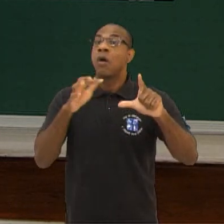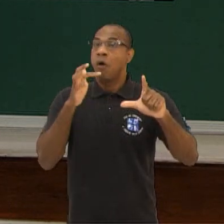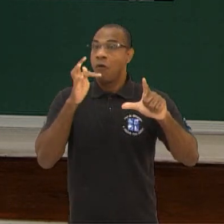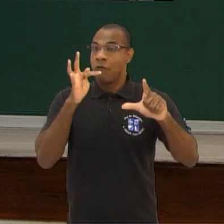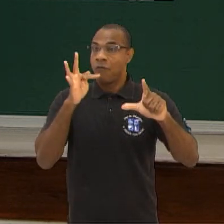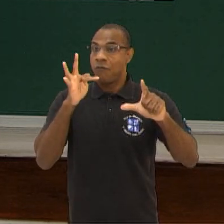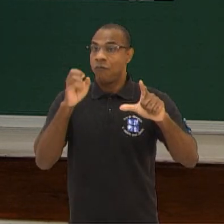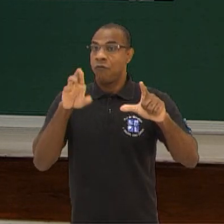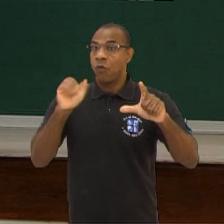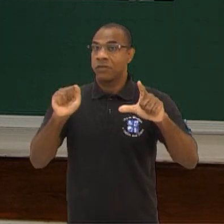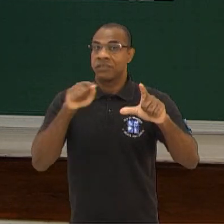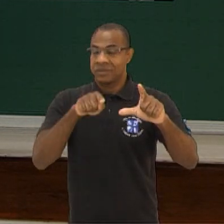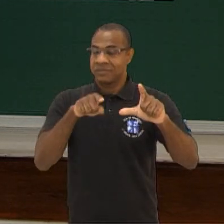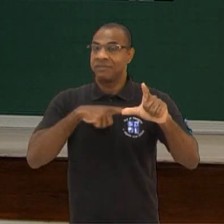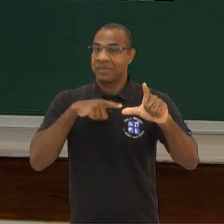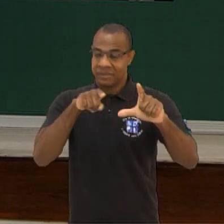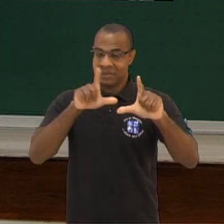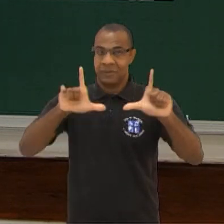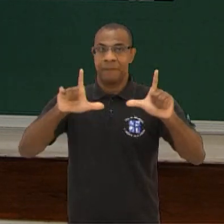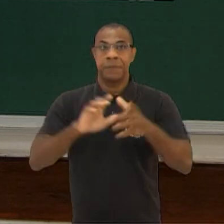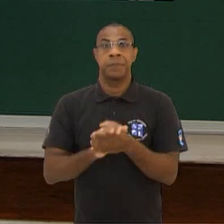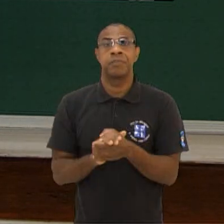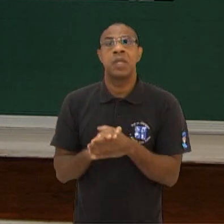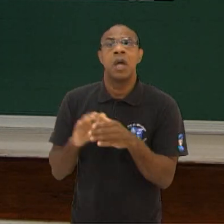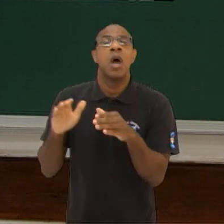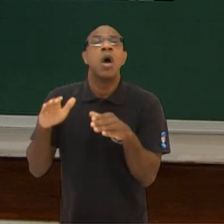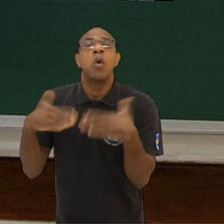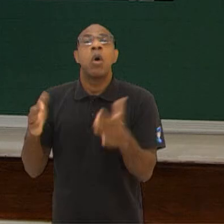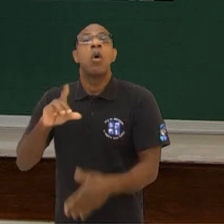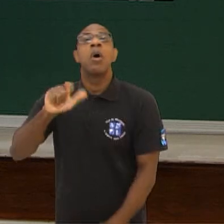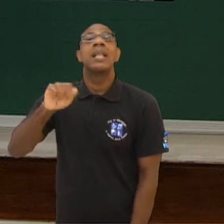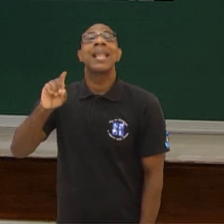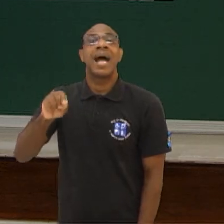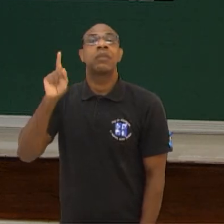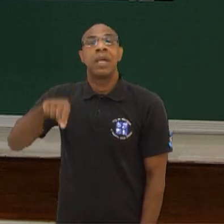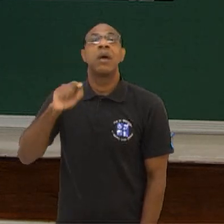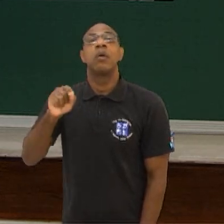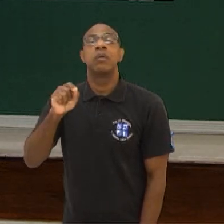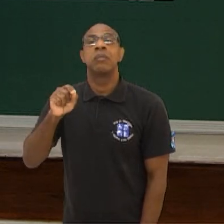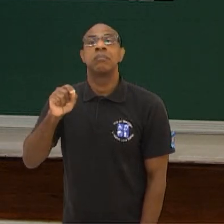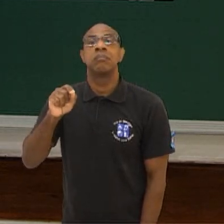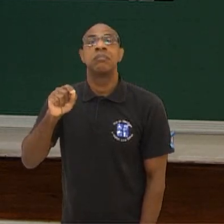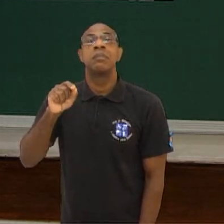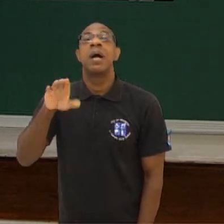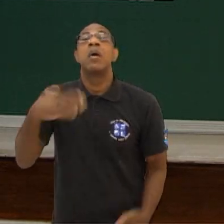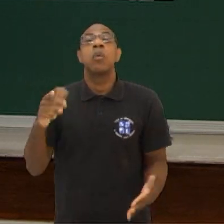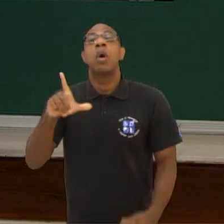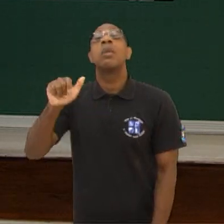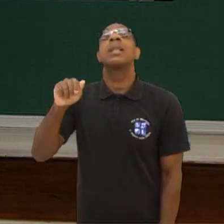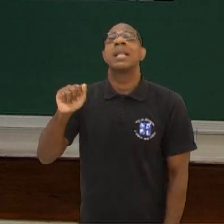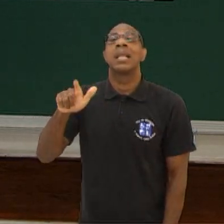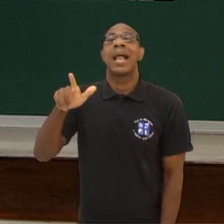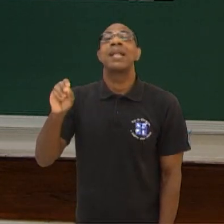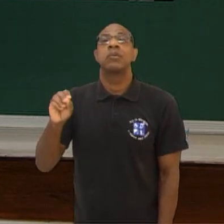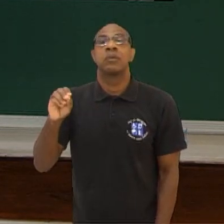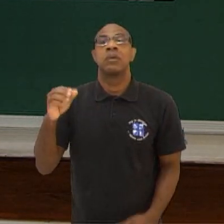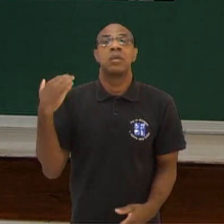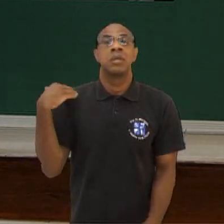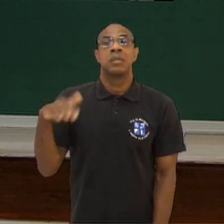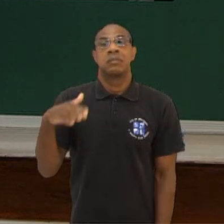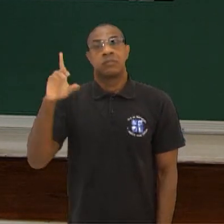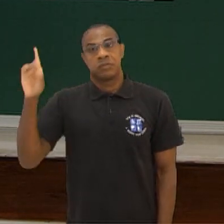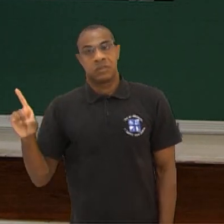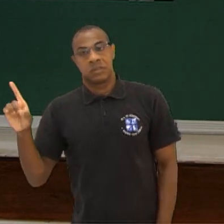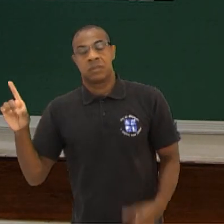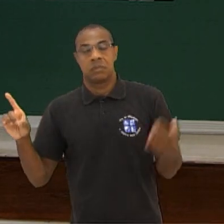A pergunta é, para qual lado vai ser desviado? Para a esquerda ou para a direita?